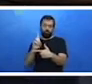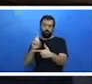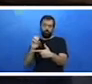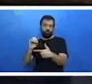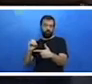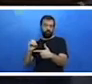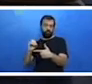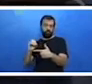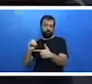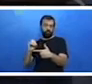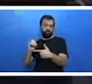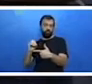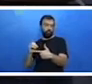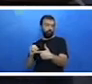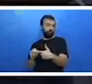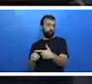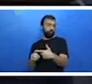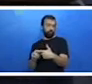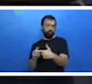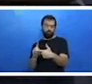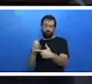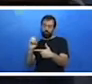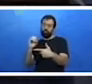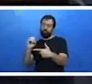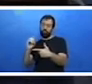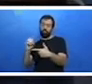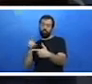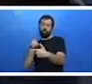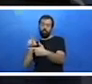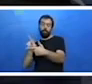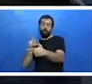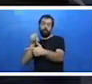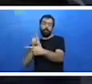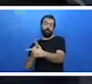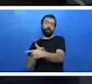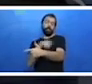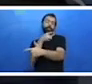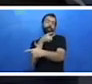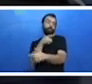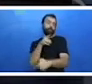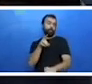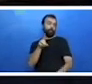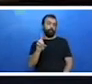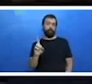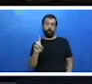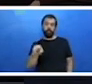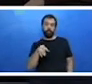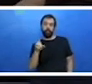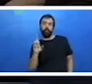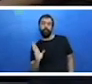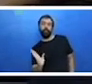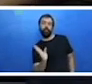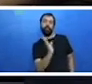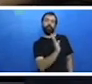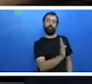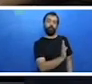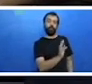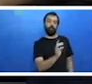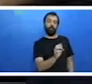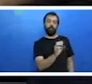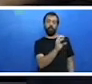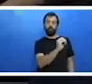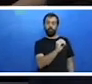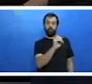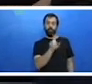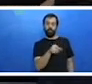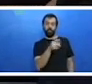dividir por 10, o 10 tem um zero. Eu volto uma casinha. Então, se o 5